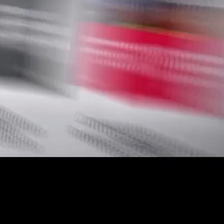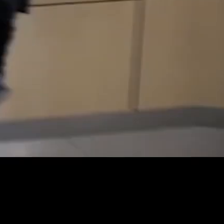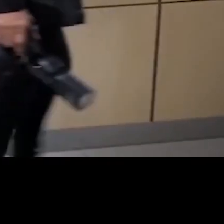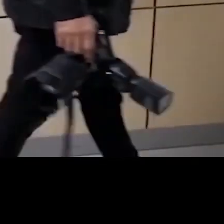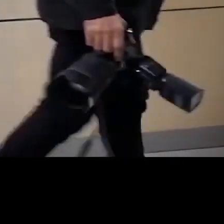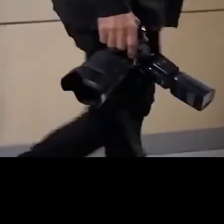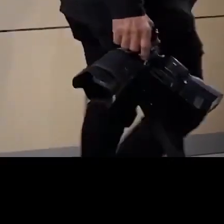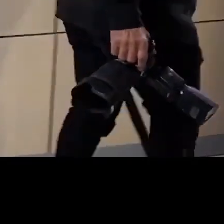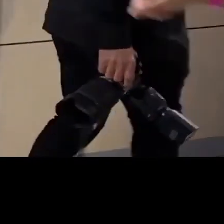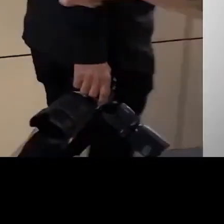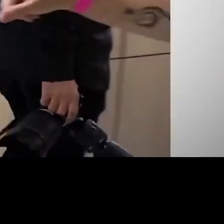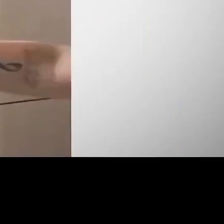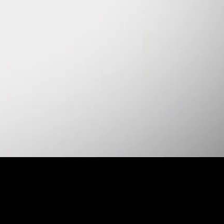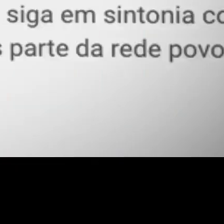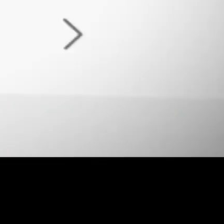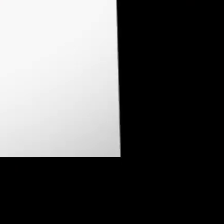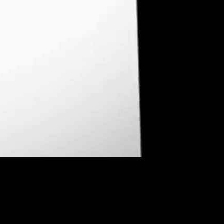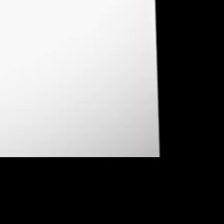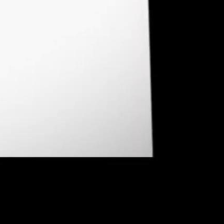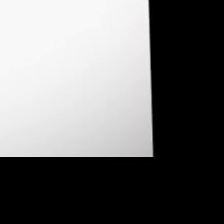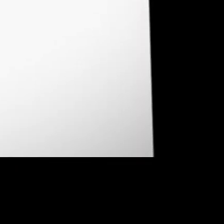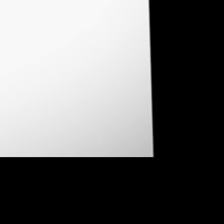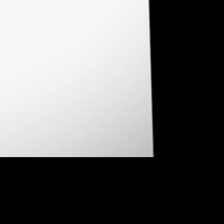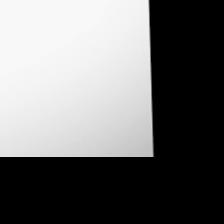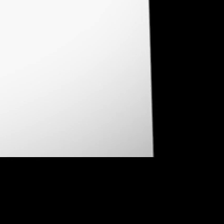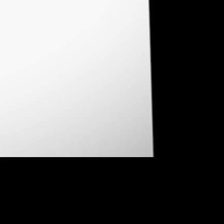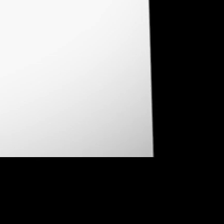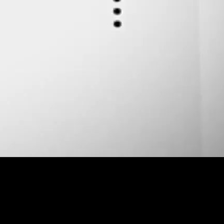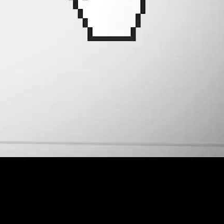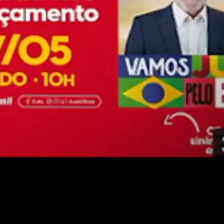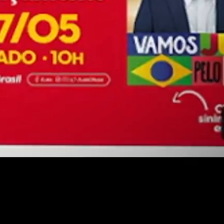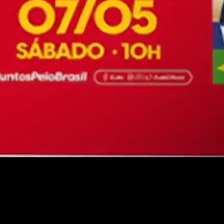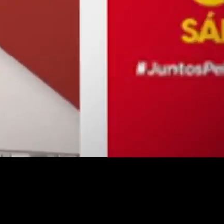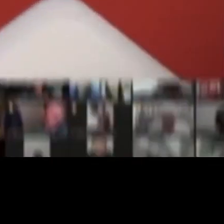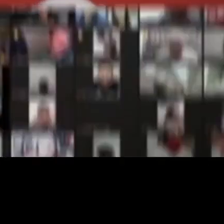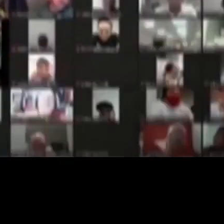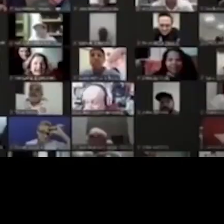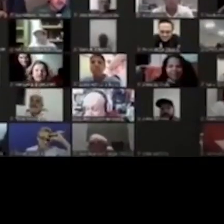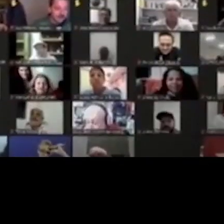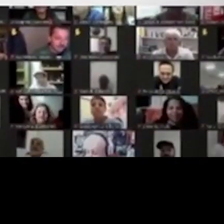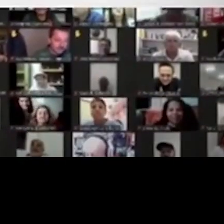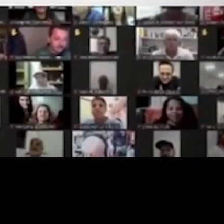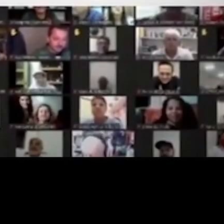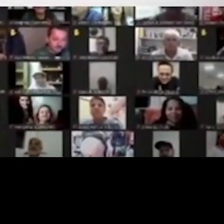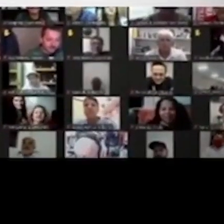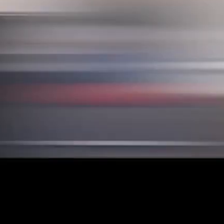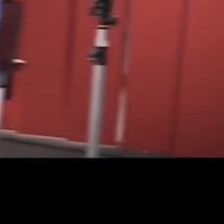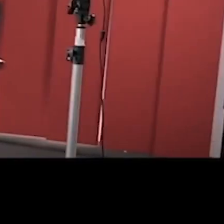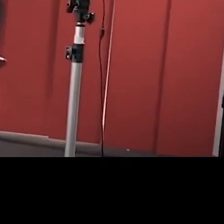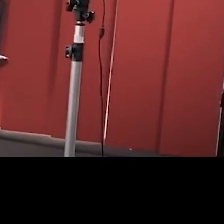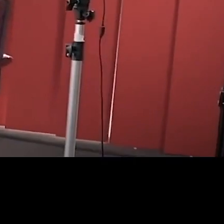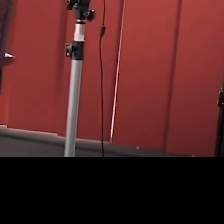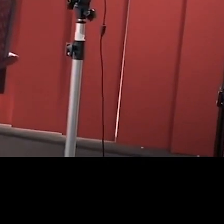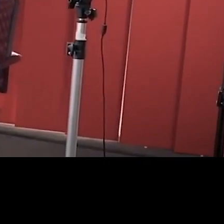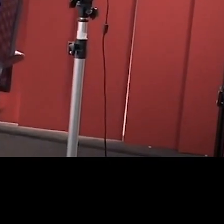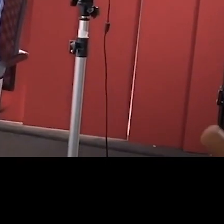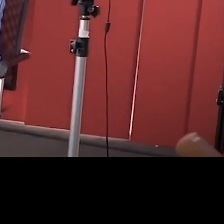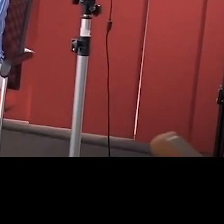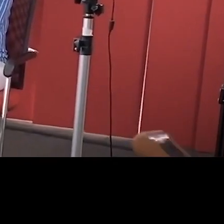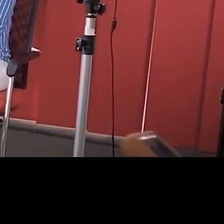gente. Para quem ainda não é, muito prazer. Fazemos parte da Rede Povo de Comunicação do PT.